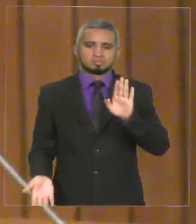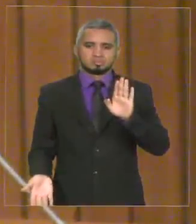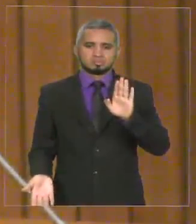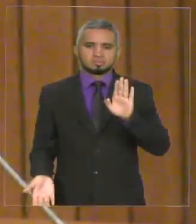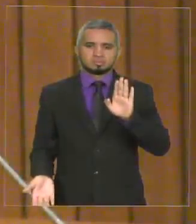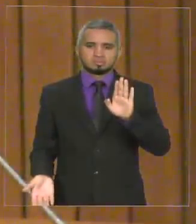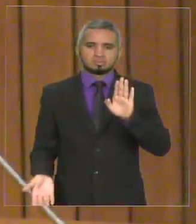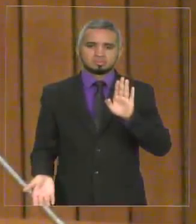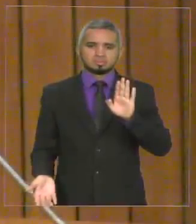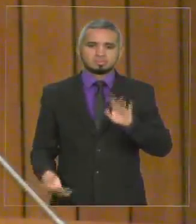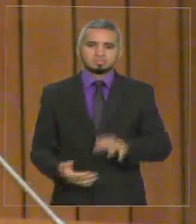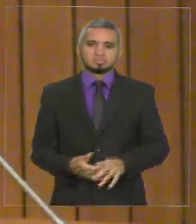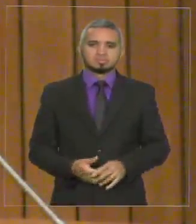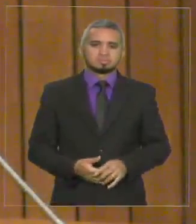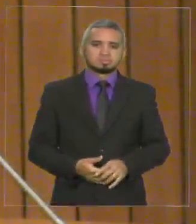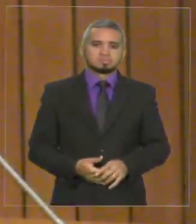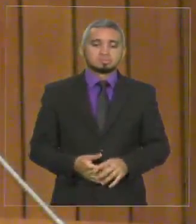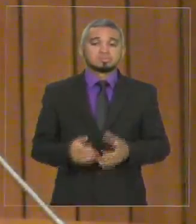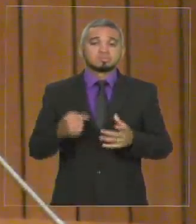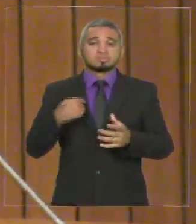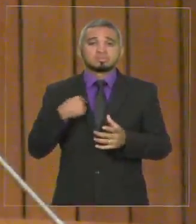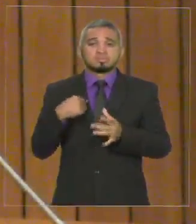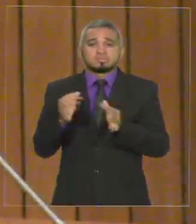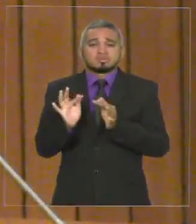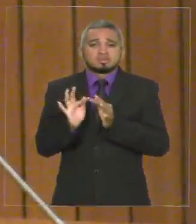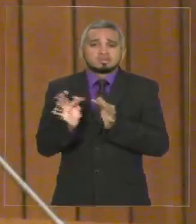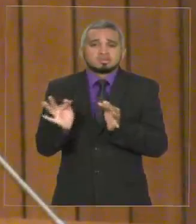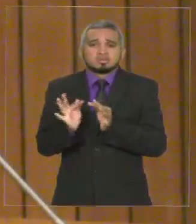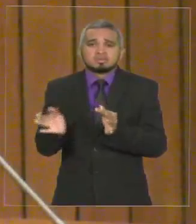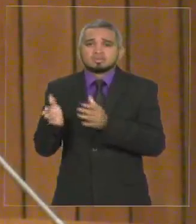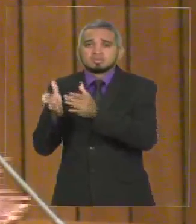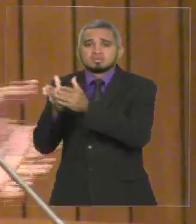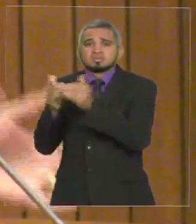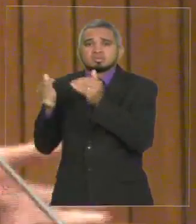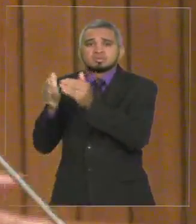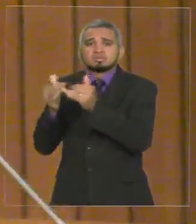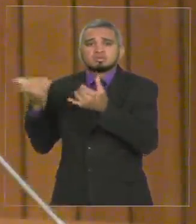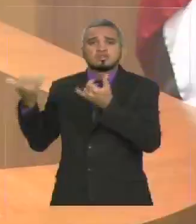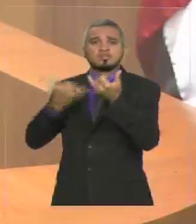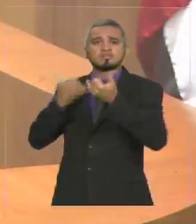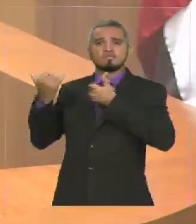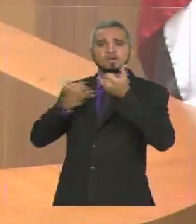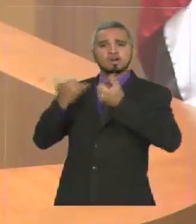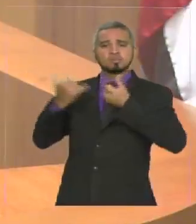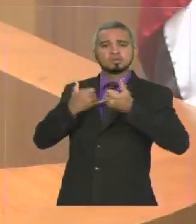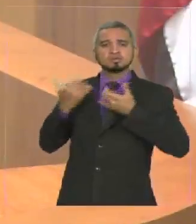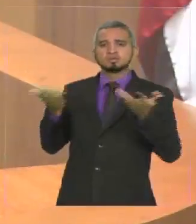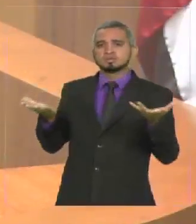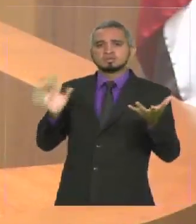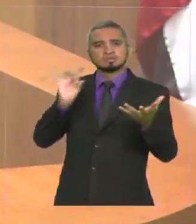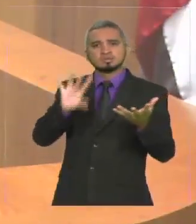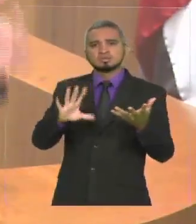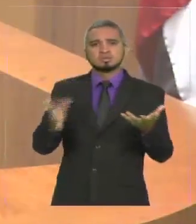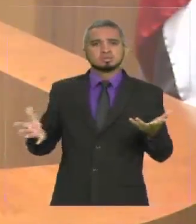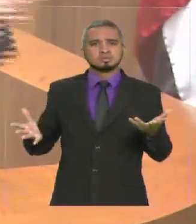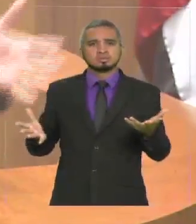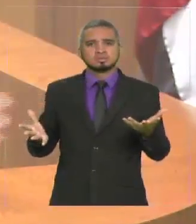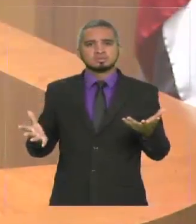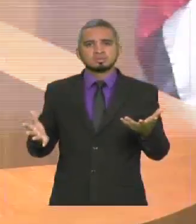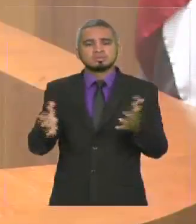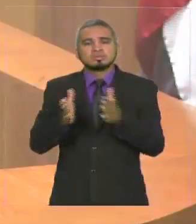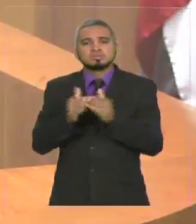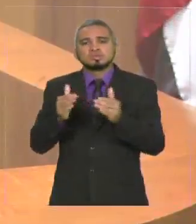O que é o pedido de informação do requerimento que vai ser votado agora por esta casa? Qual é o